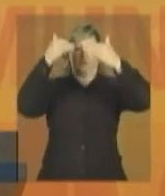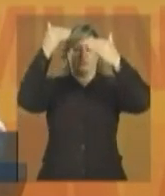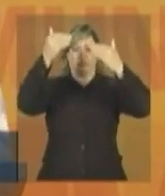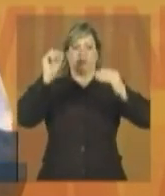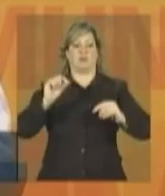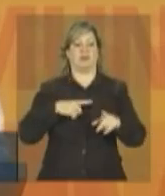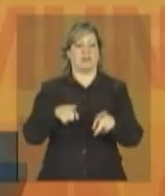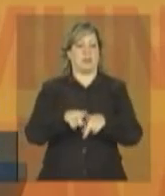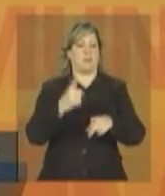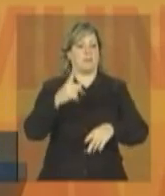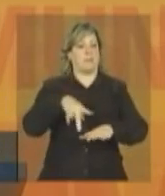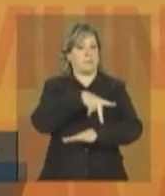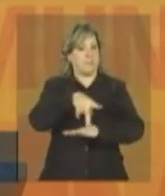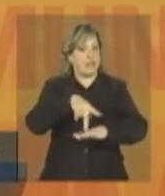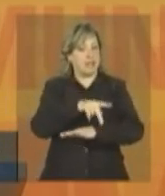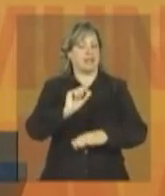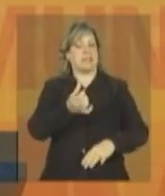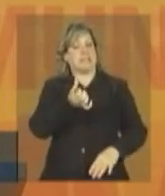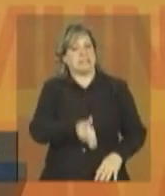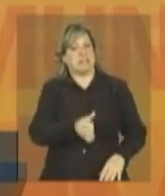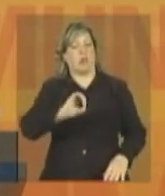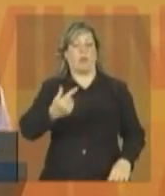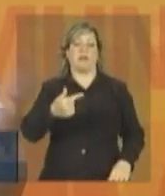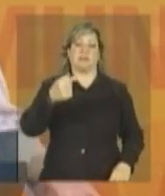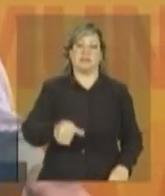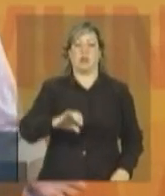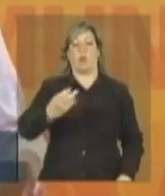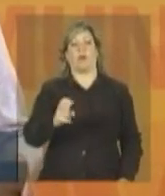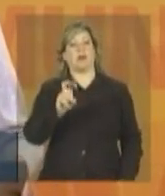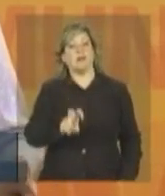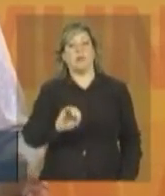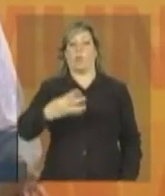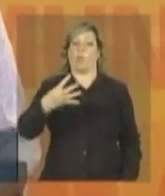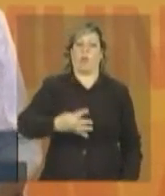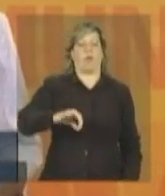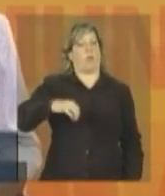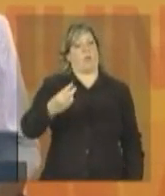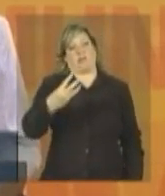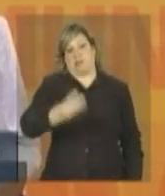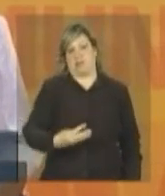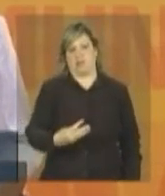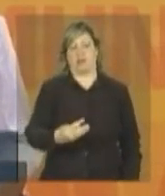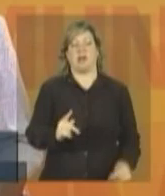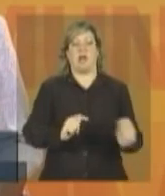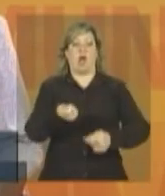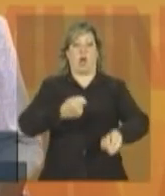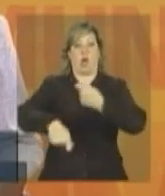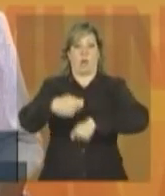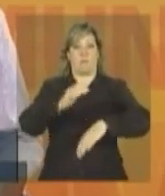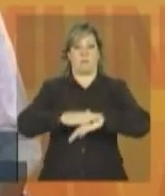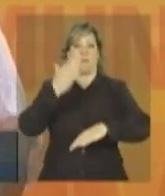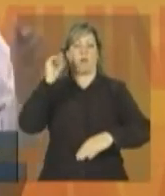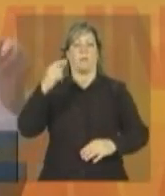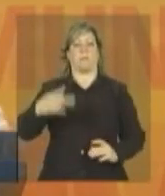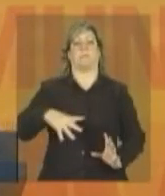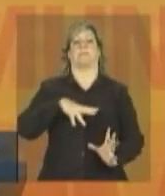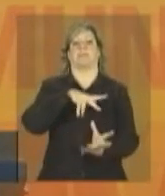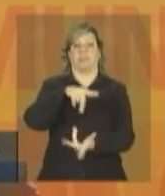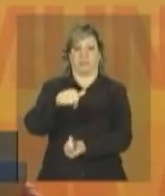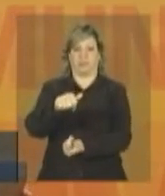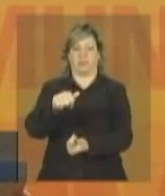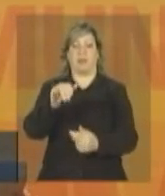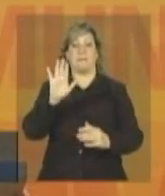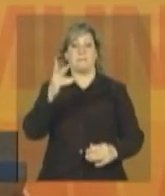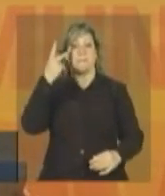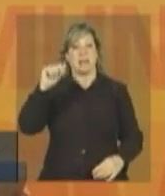de sermos a sexta, a sétima, ou a quinta, ou a quarta, ou a terceira economia do planeta. Para isso,